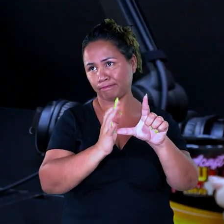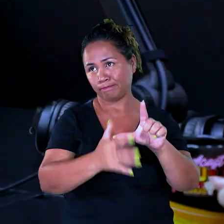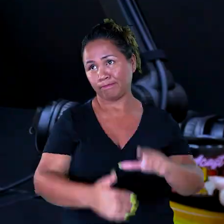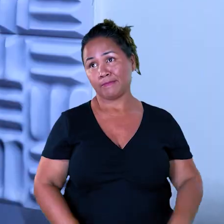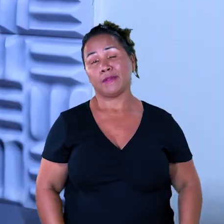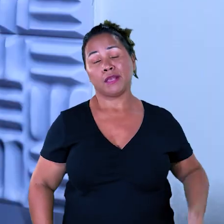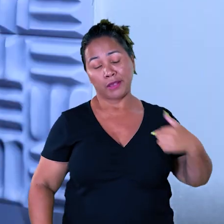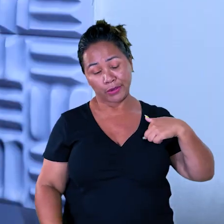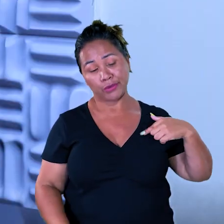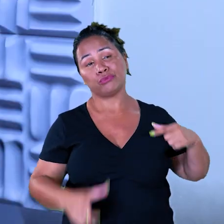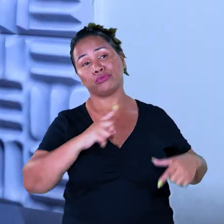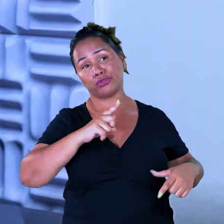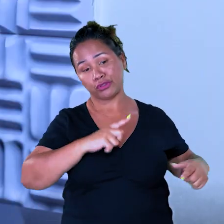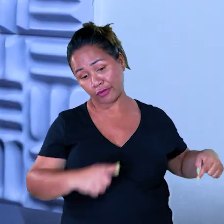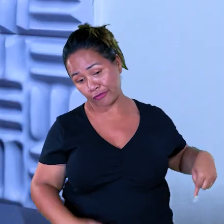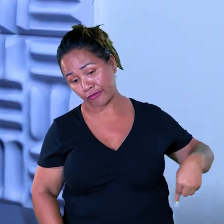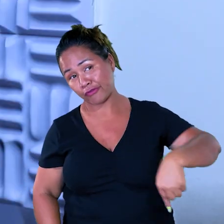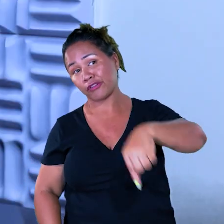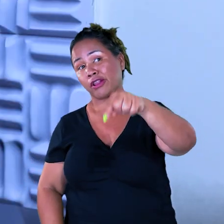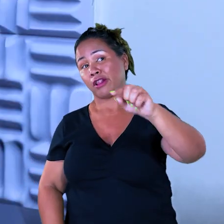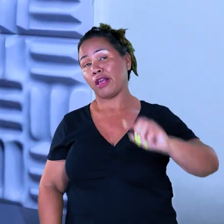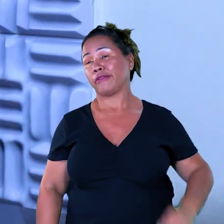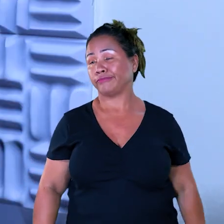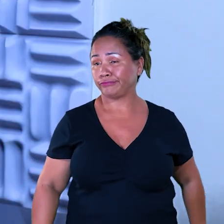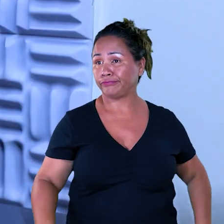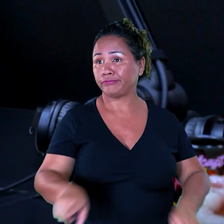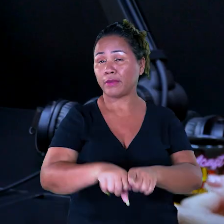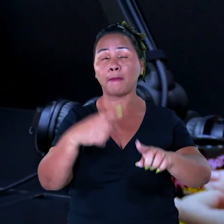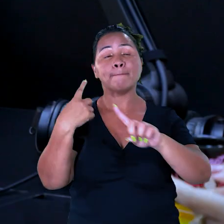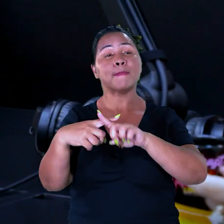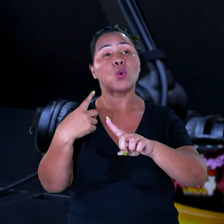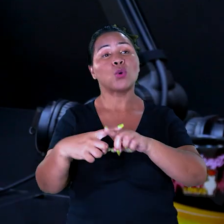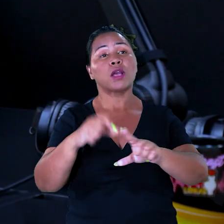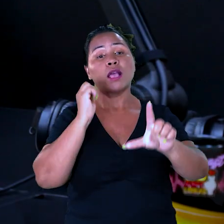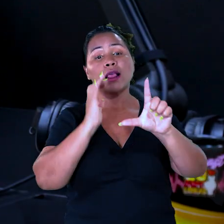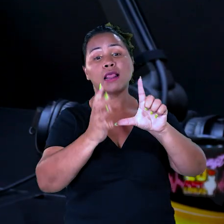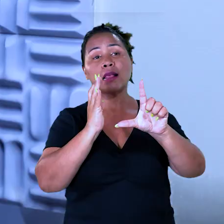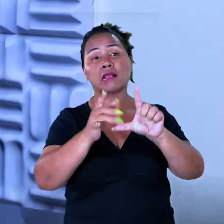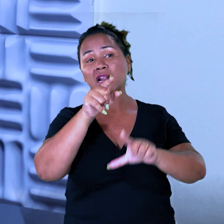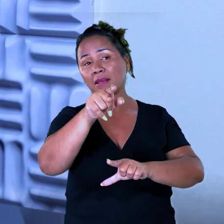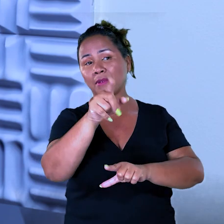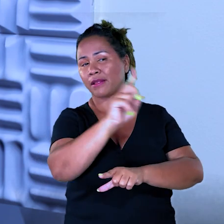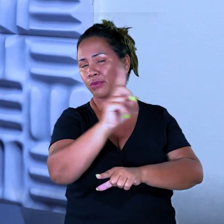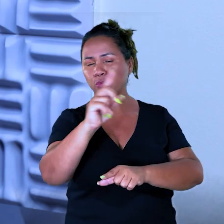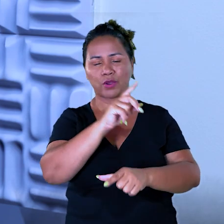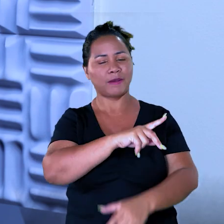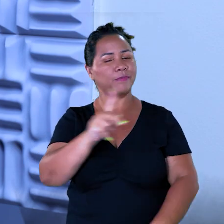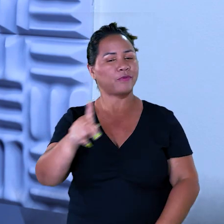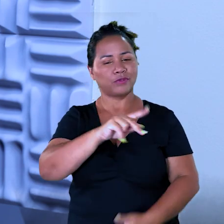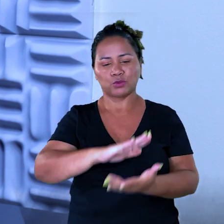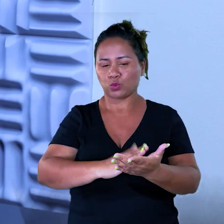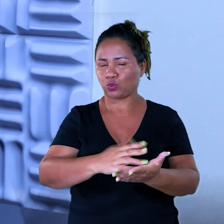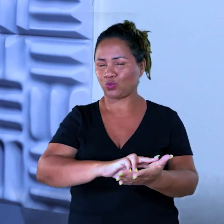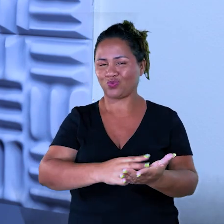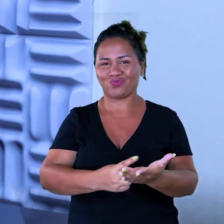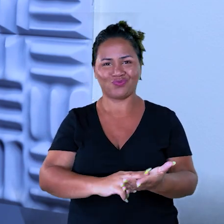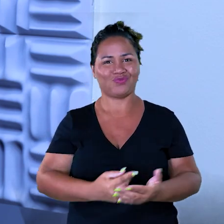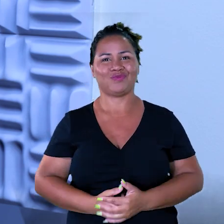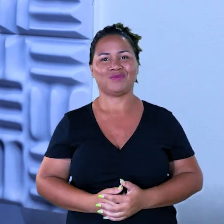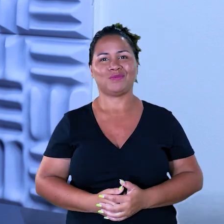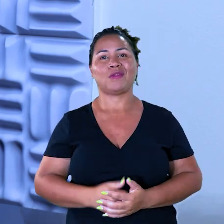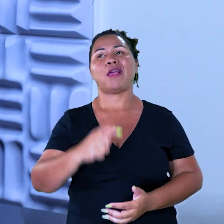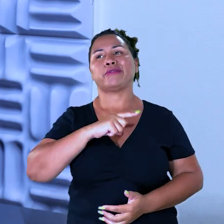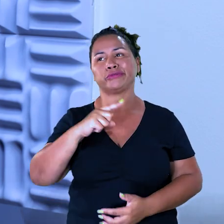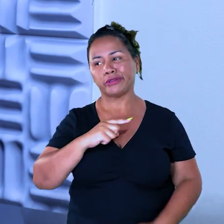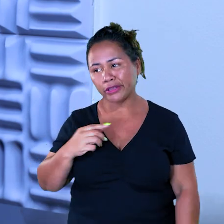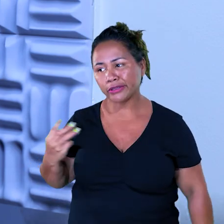E olha a sobrecarga da professora de sala de recurso também. Também. Então foi uma multitarefa, envolveu todo mundo para